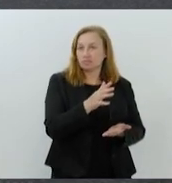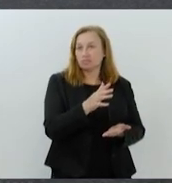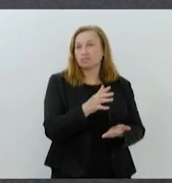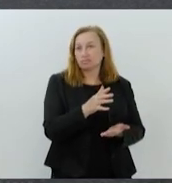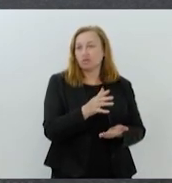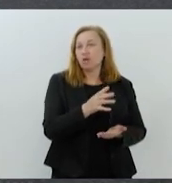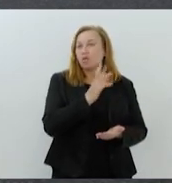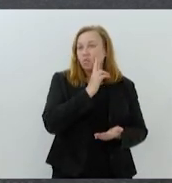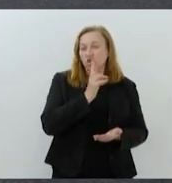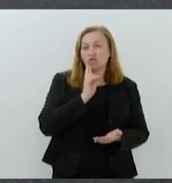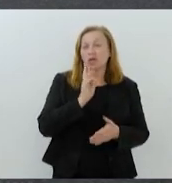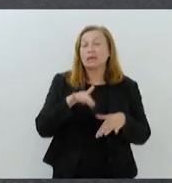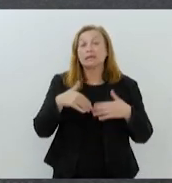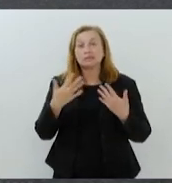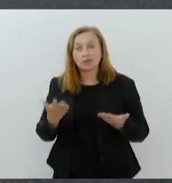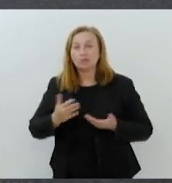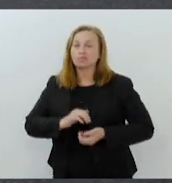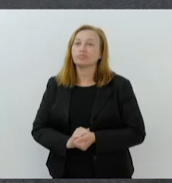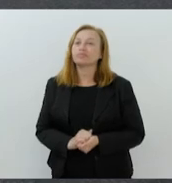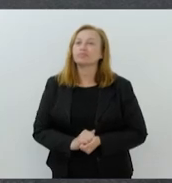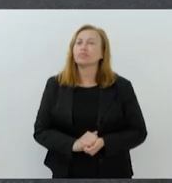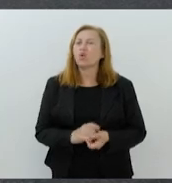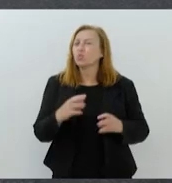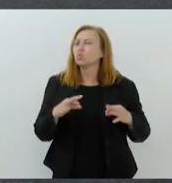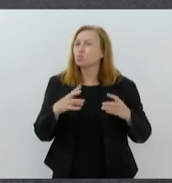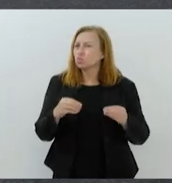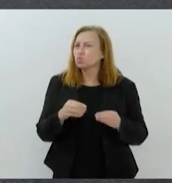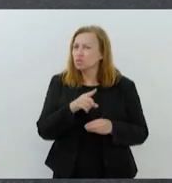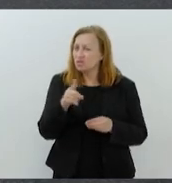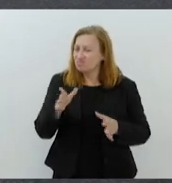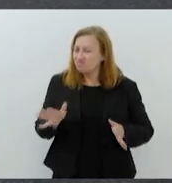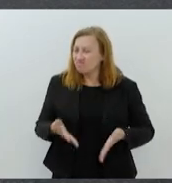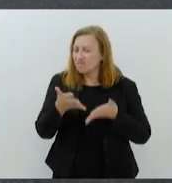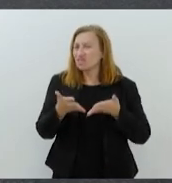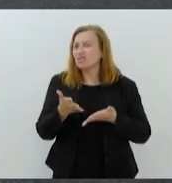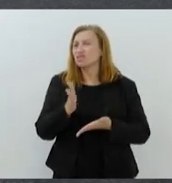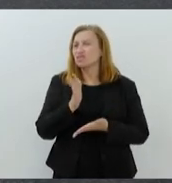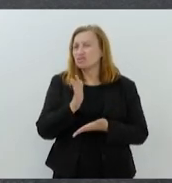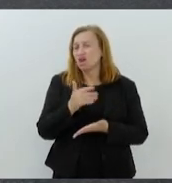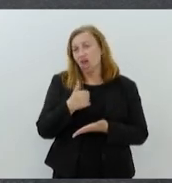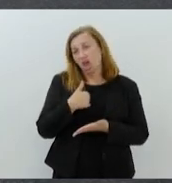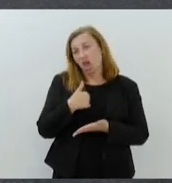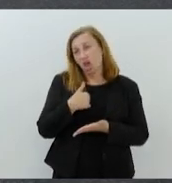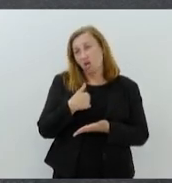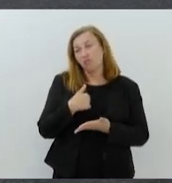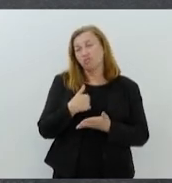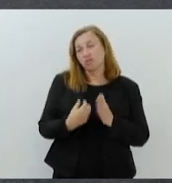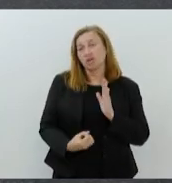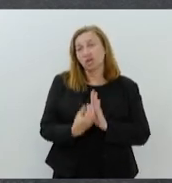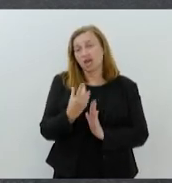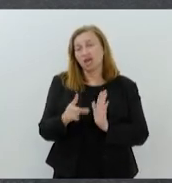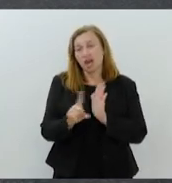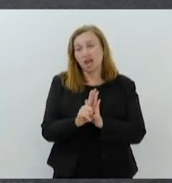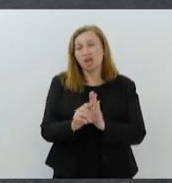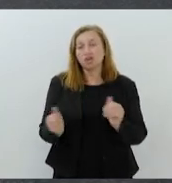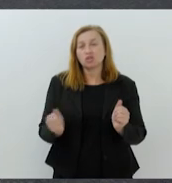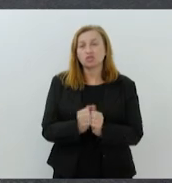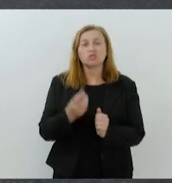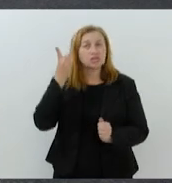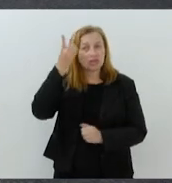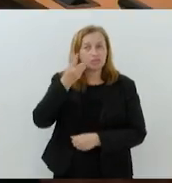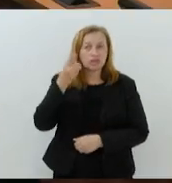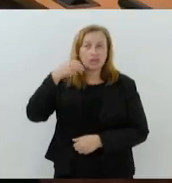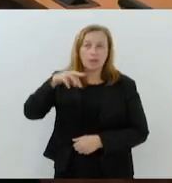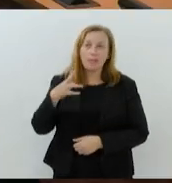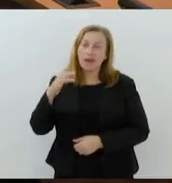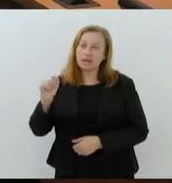né? Então, tudo que você incentiva, a gente já, eu sou coautor de leis, inclusive com a deputada Marina do MST,